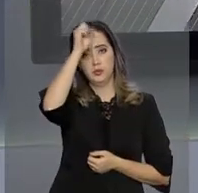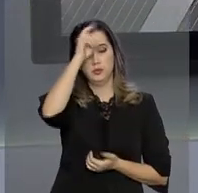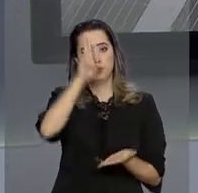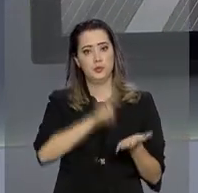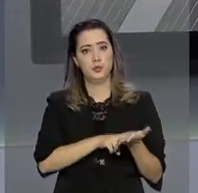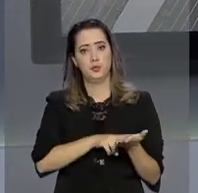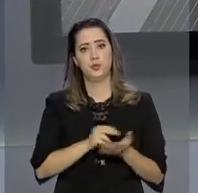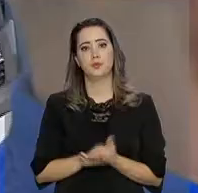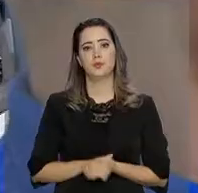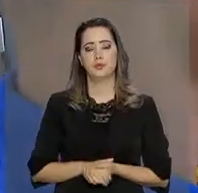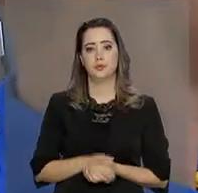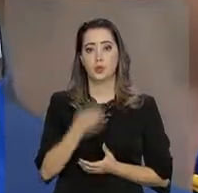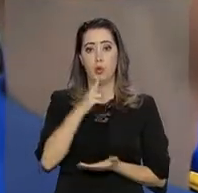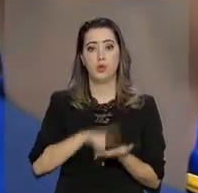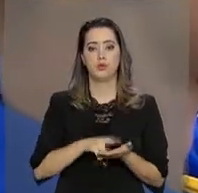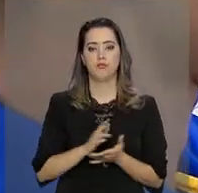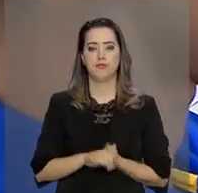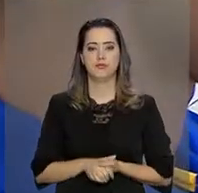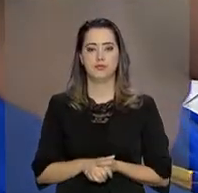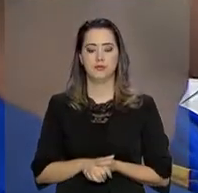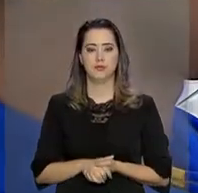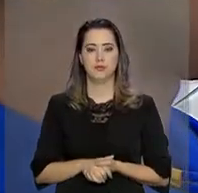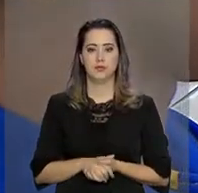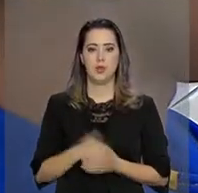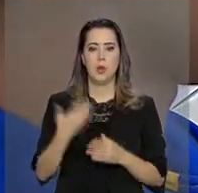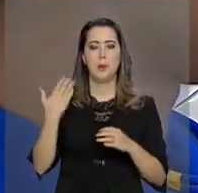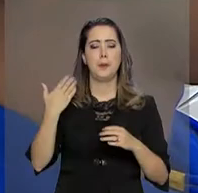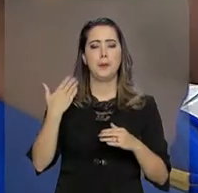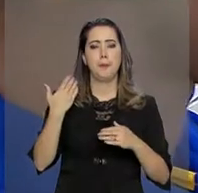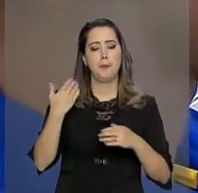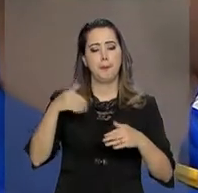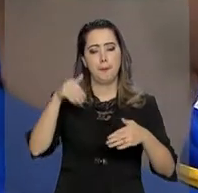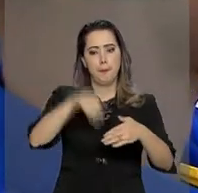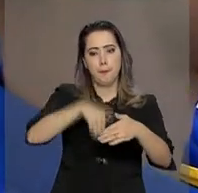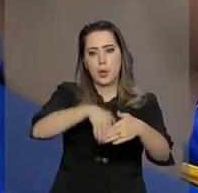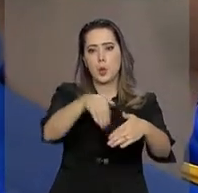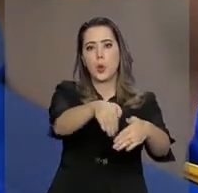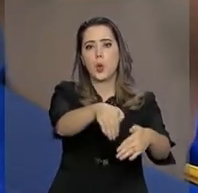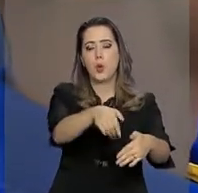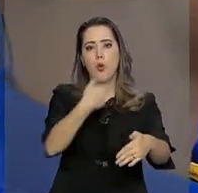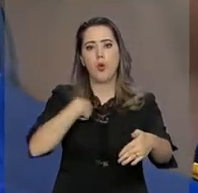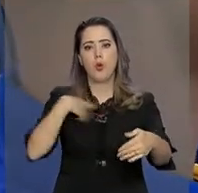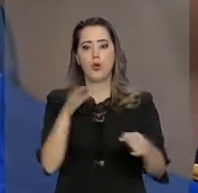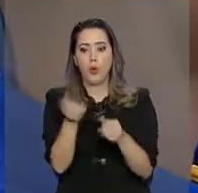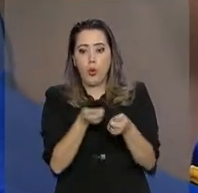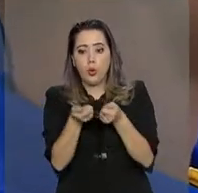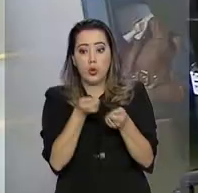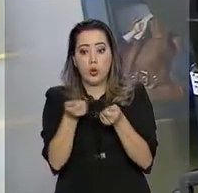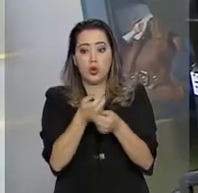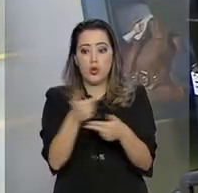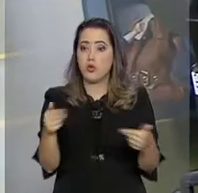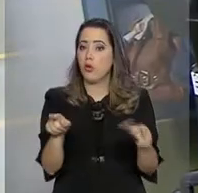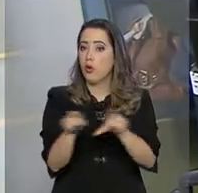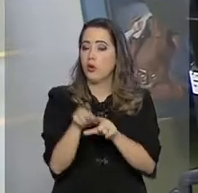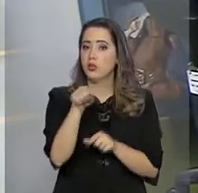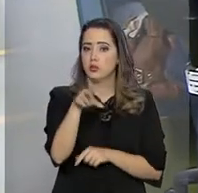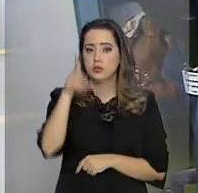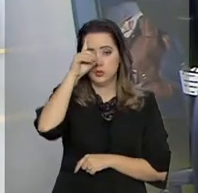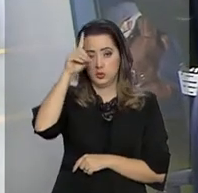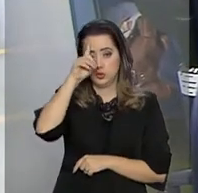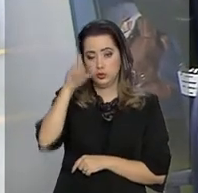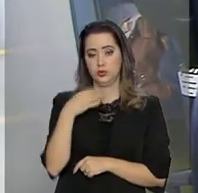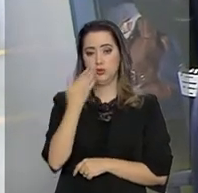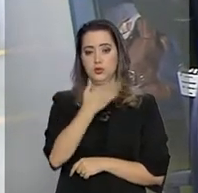correios protocolo arquive controle de estoque fazem parte do dia-a-dia do renan